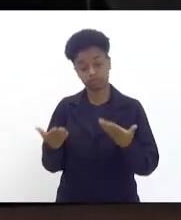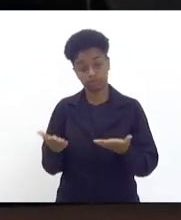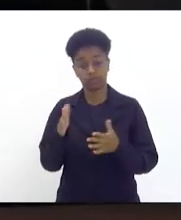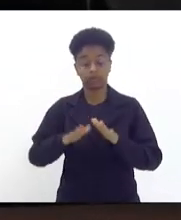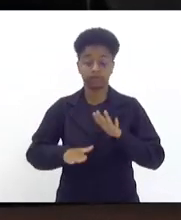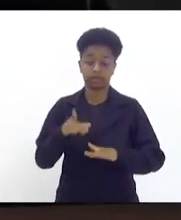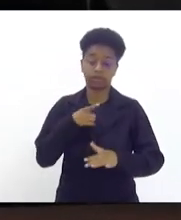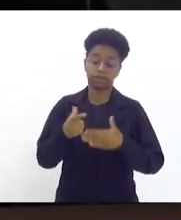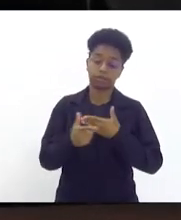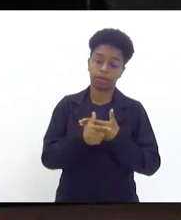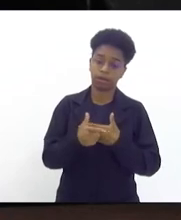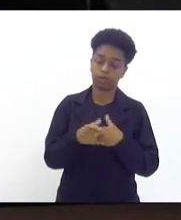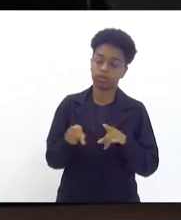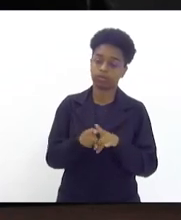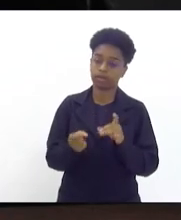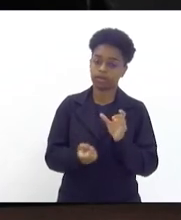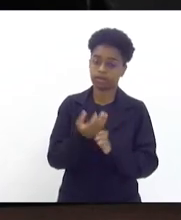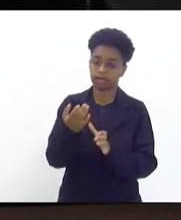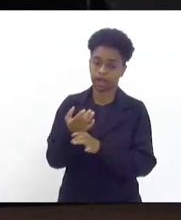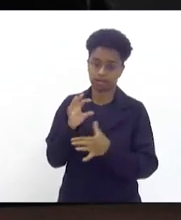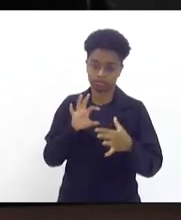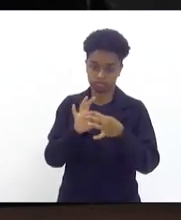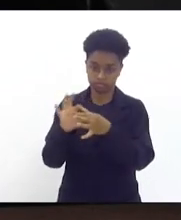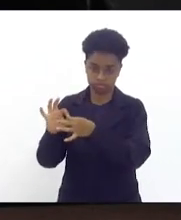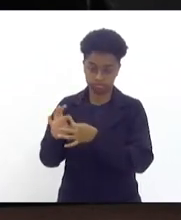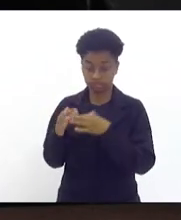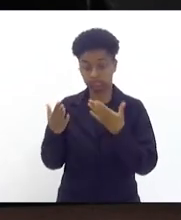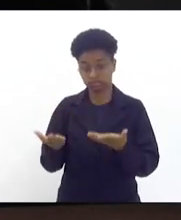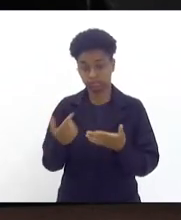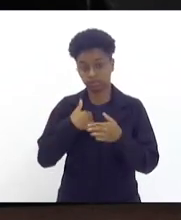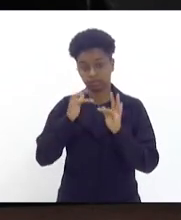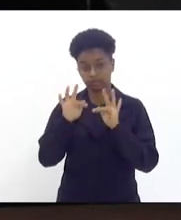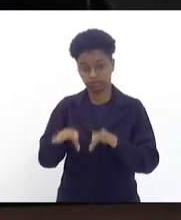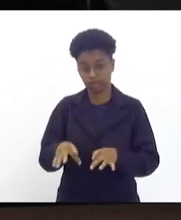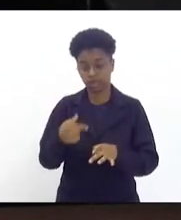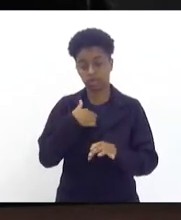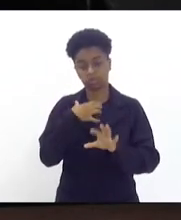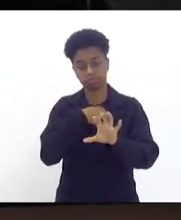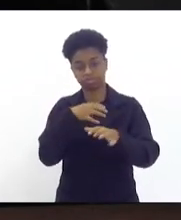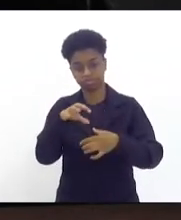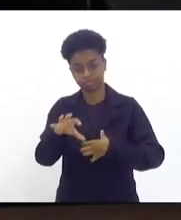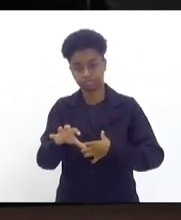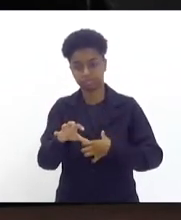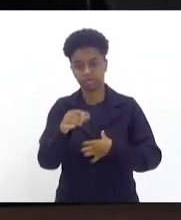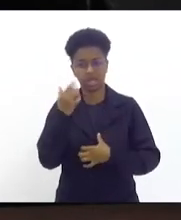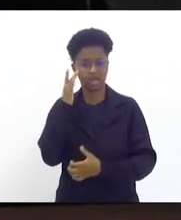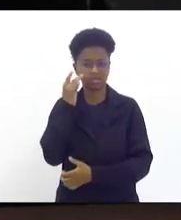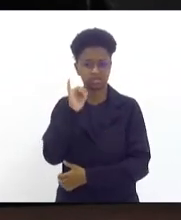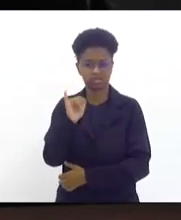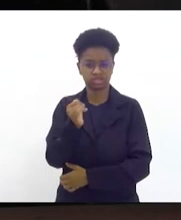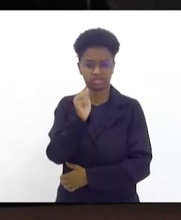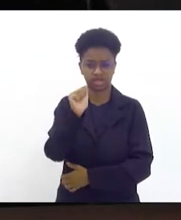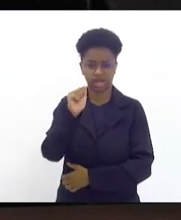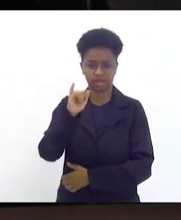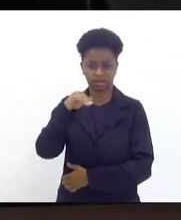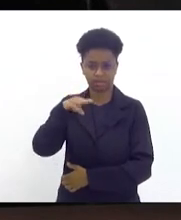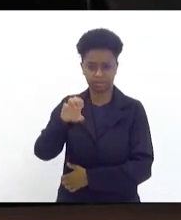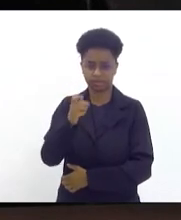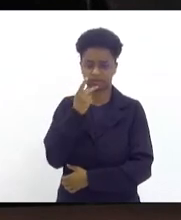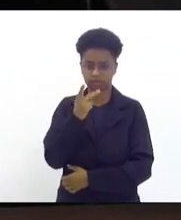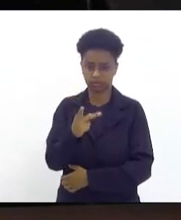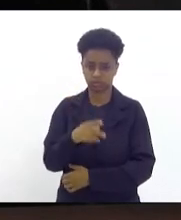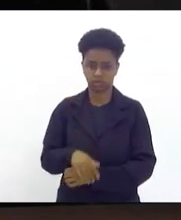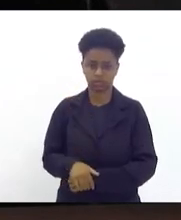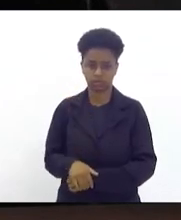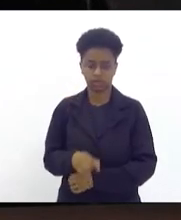essa ligação e para terminar eu quero dizer o seguinte eu me solidarizo Jaime acho que foi Jaime que falou isso com a questão